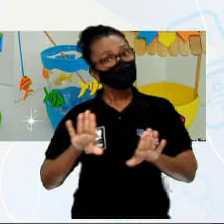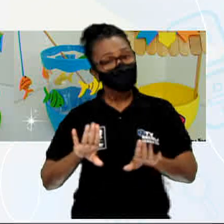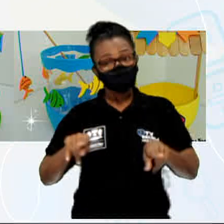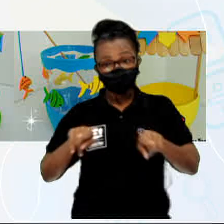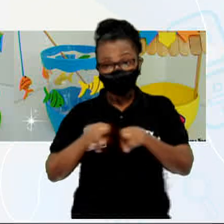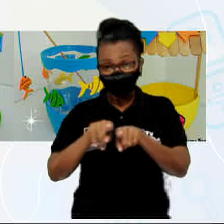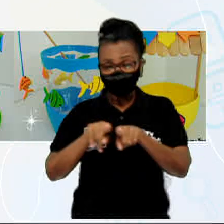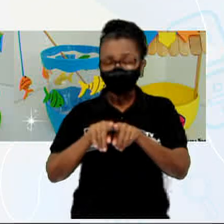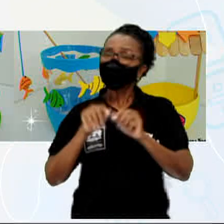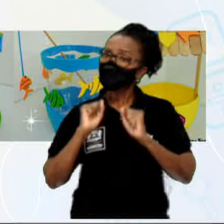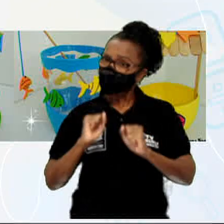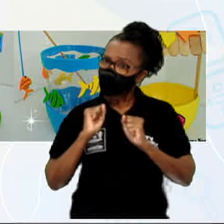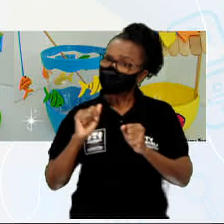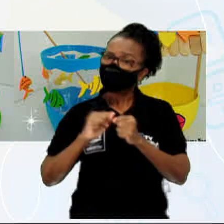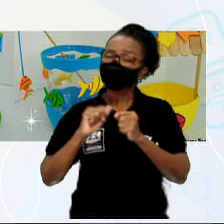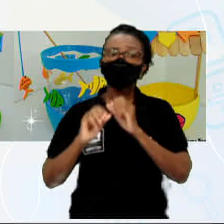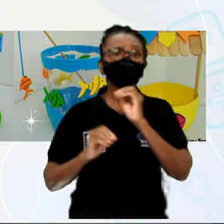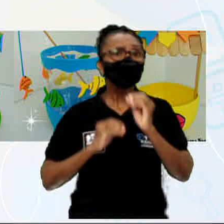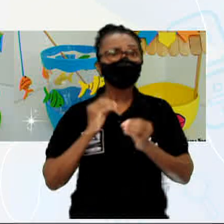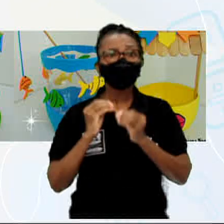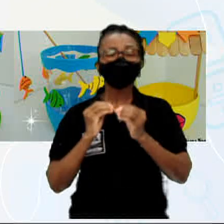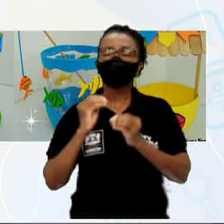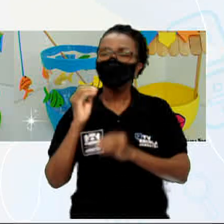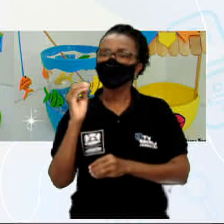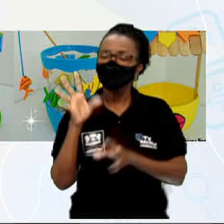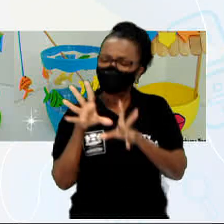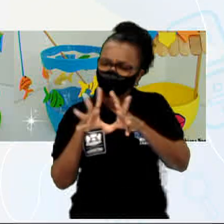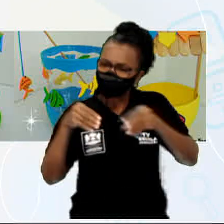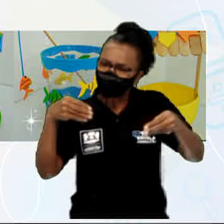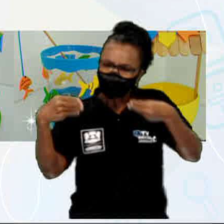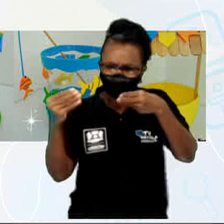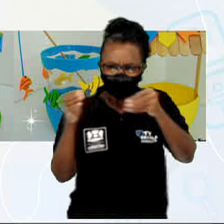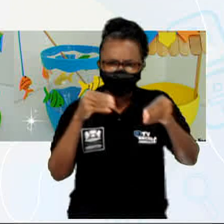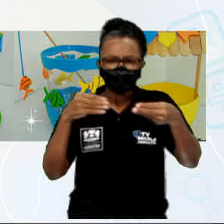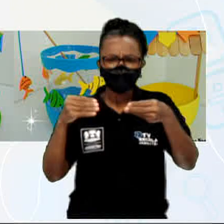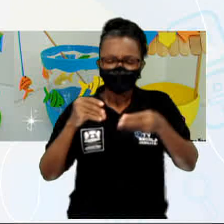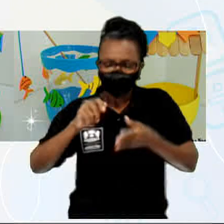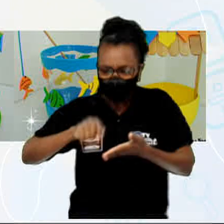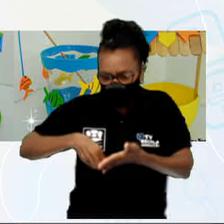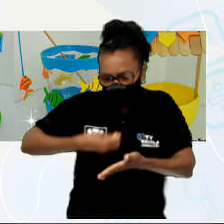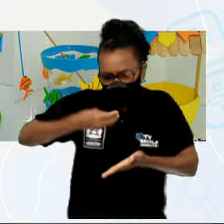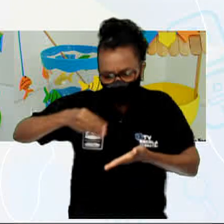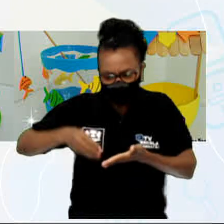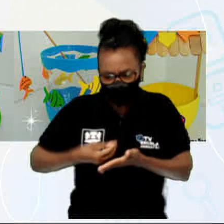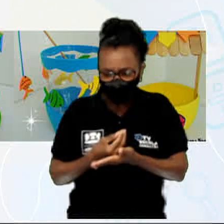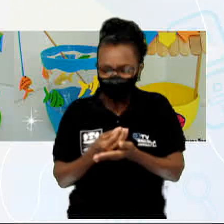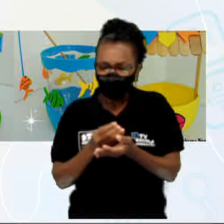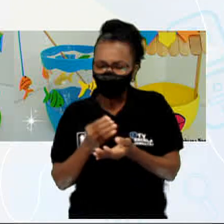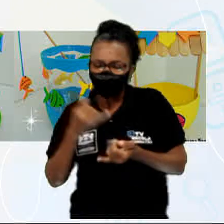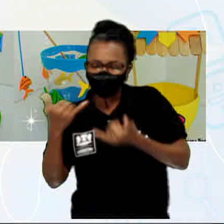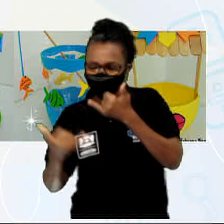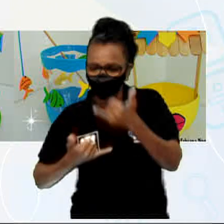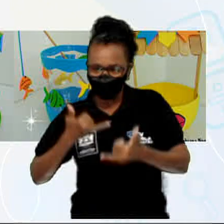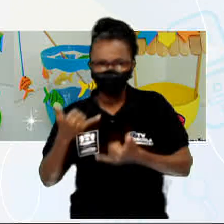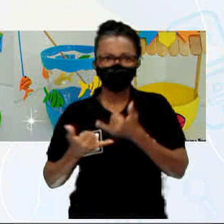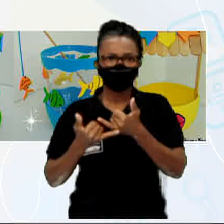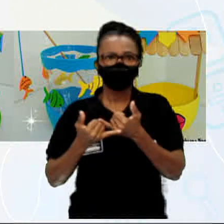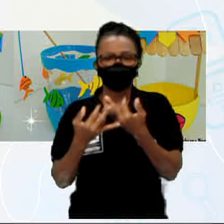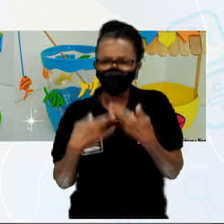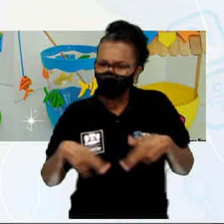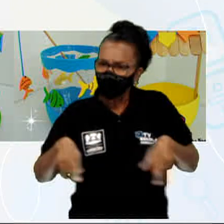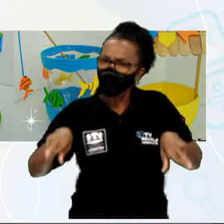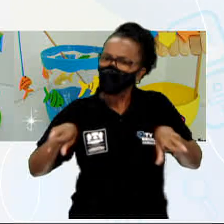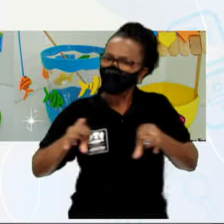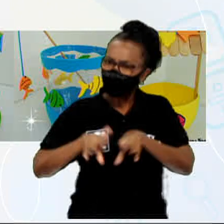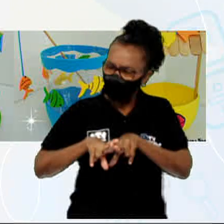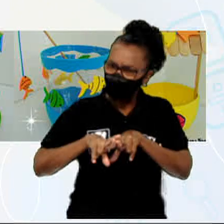de plástico. Os potinhos, colherinhas. Olha o joguinho, ó. Foi reaproveitado as